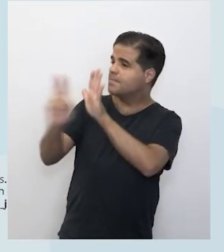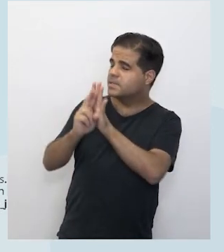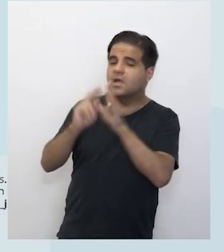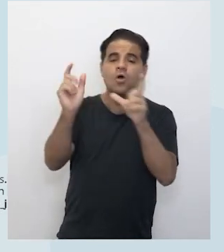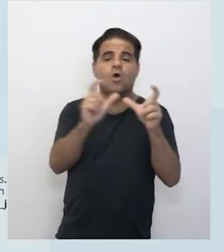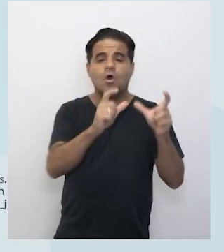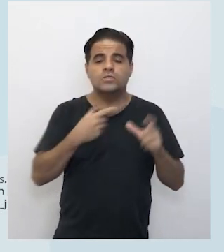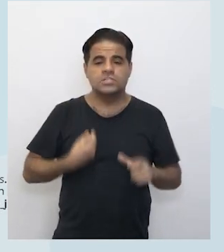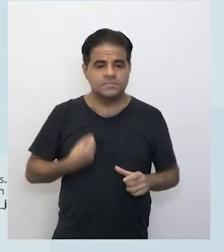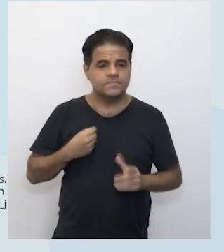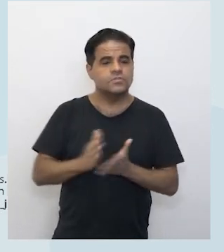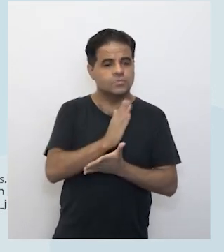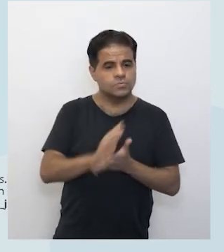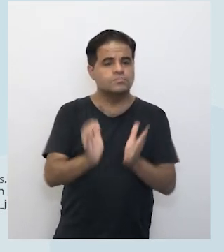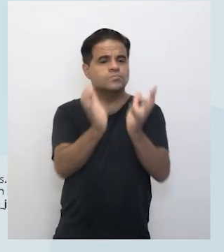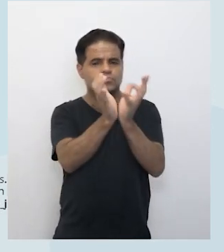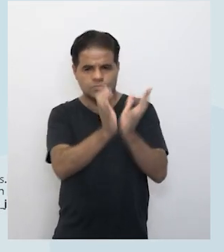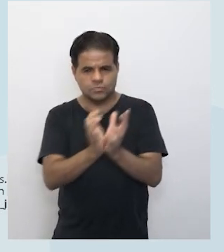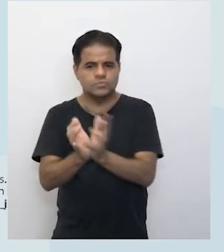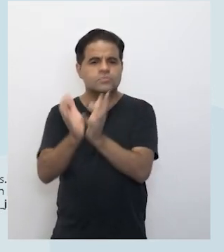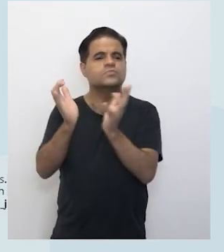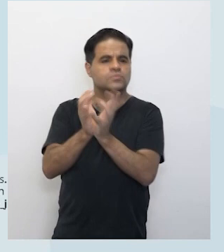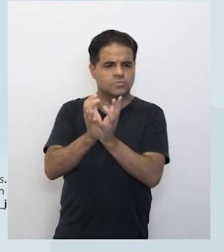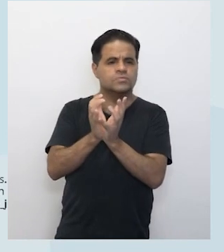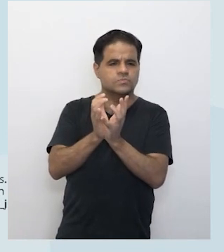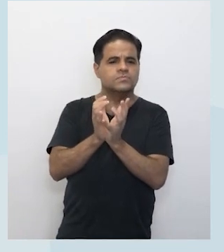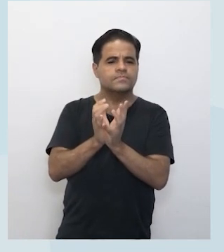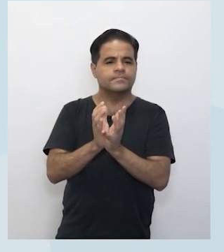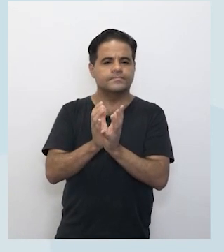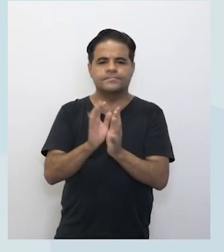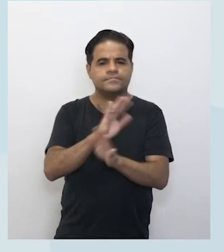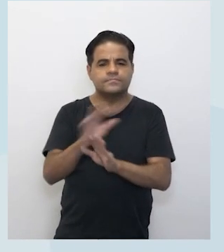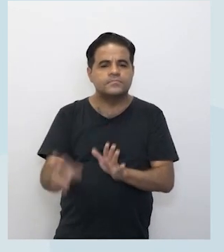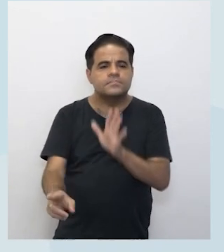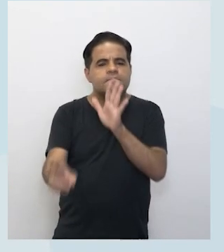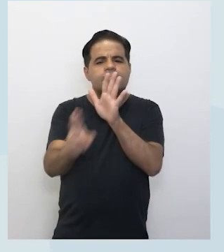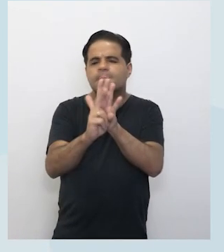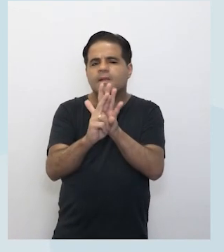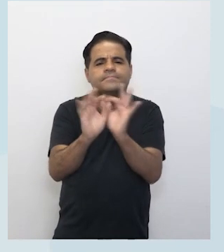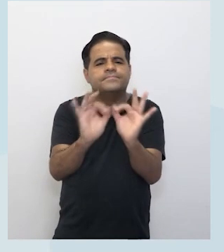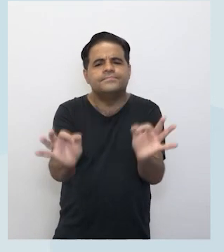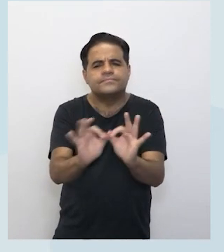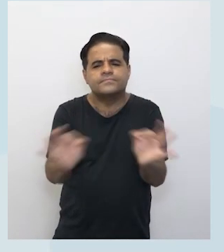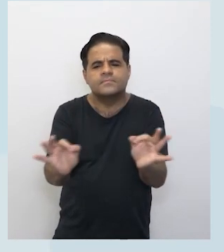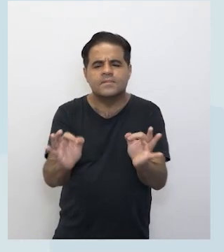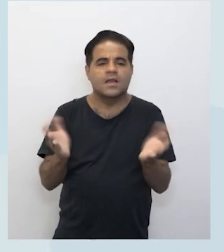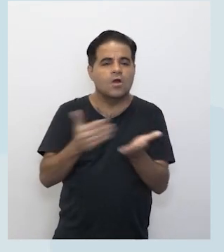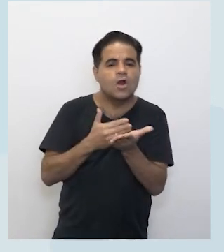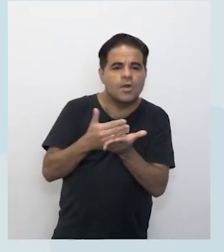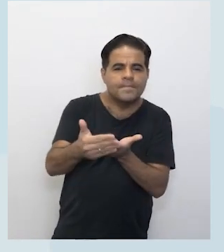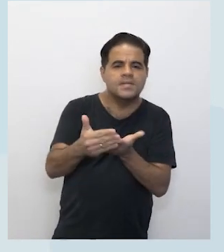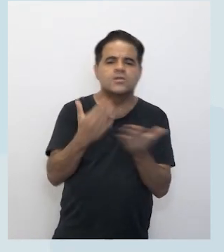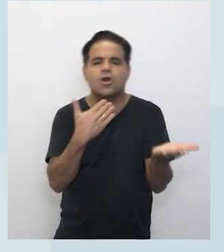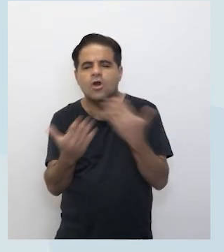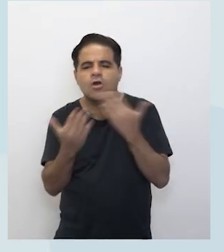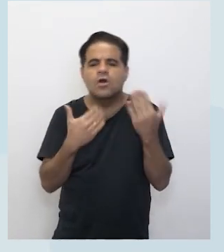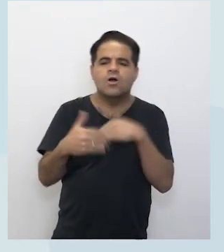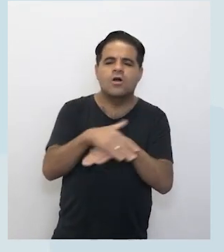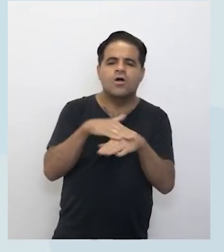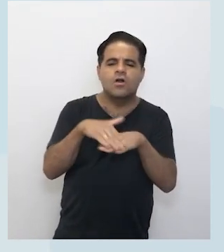onde viviam alguns desses povos, tá? É só uma representação simples. Agora vamos começar com as nossas